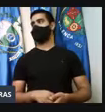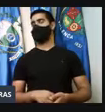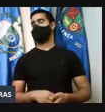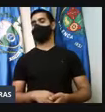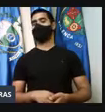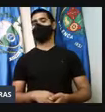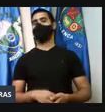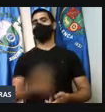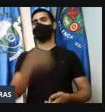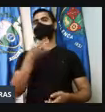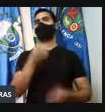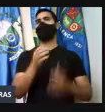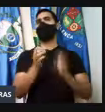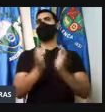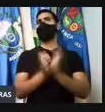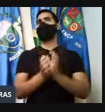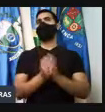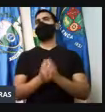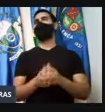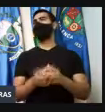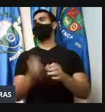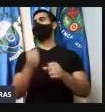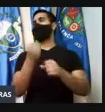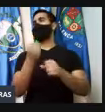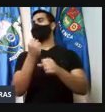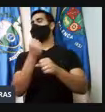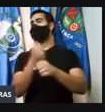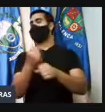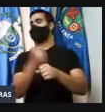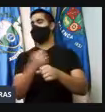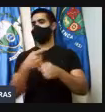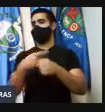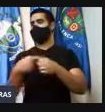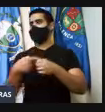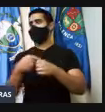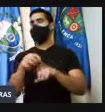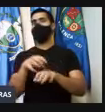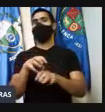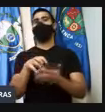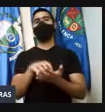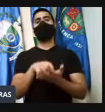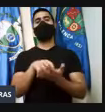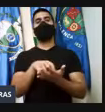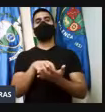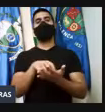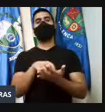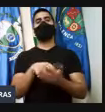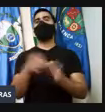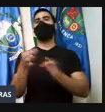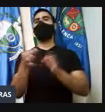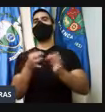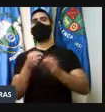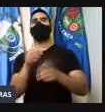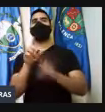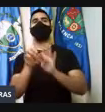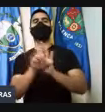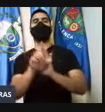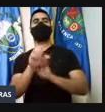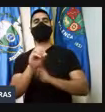Parecer da Comissão de Serviço Público, Obra, Urbanismo, Infraestrutura e Transporte ao projeto de lei